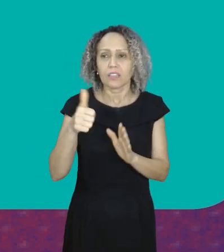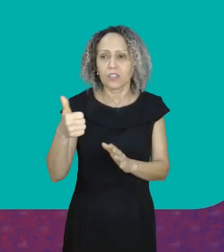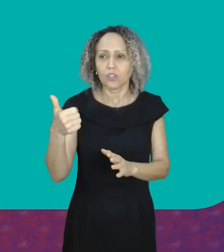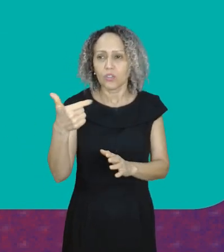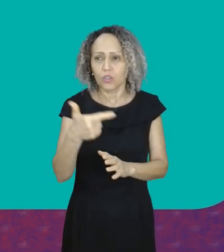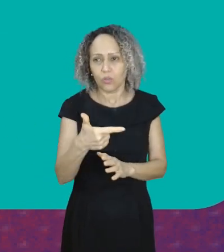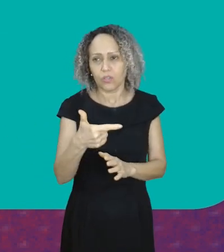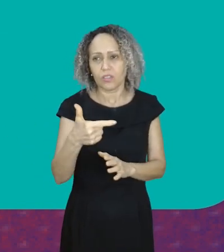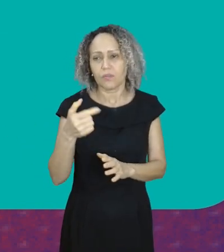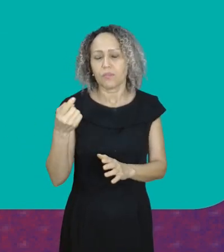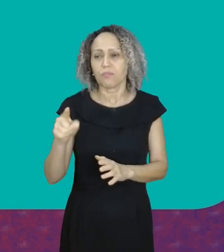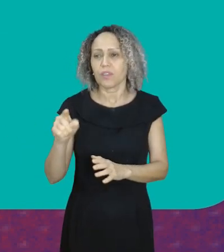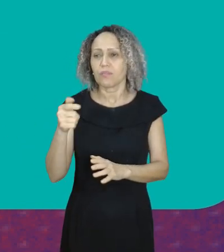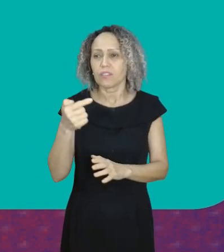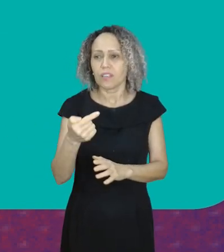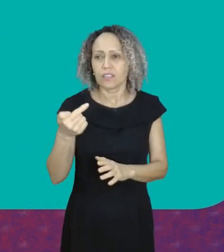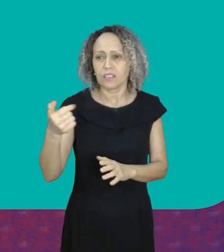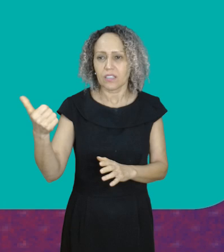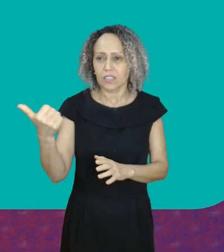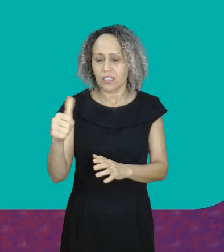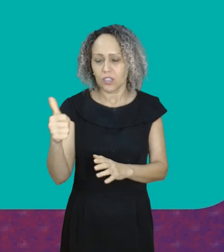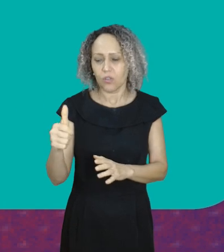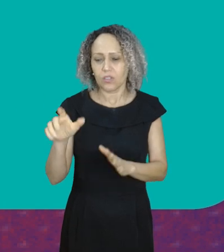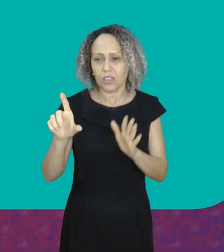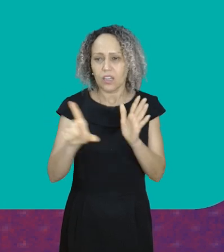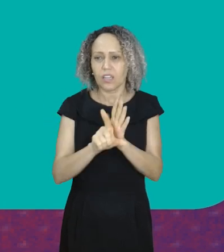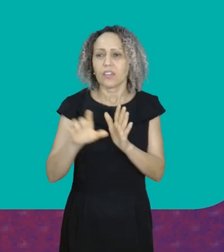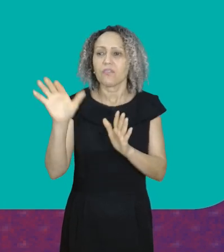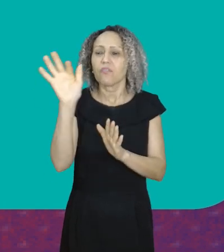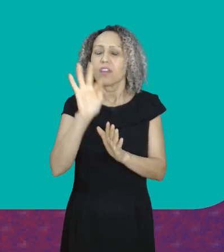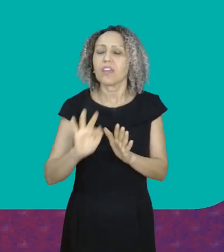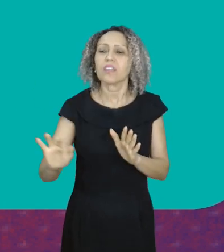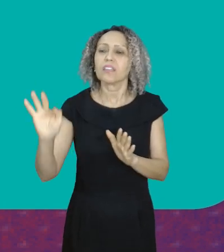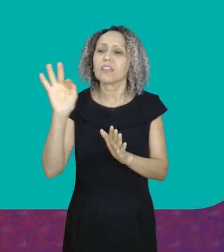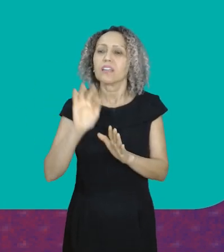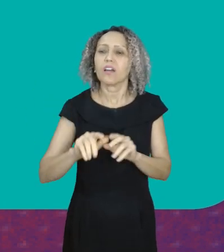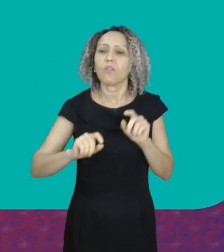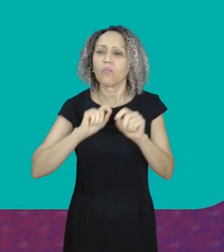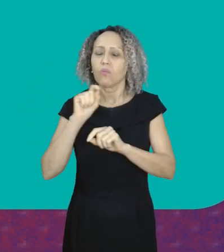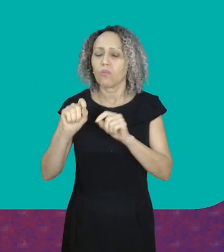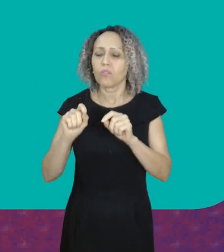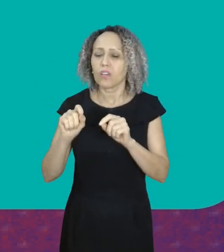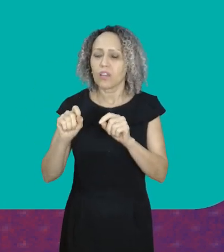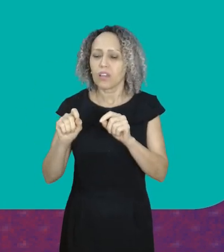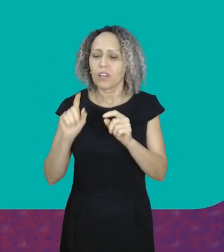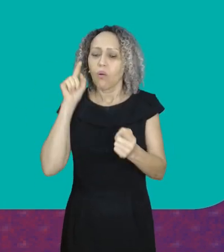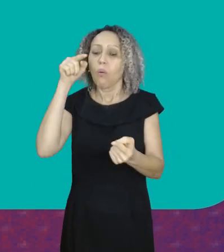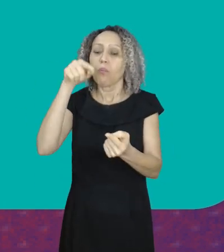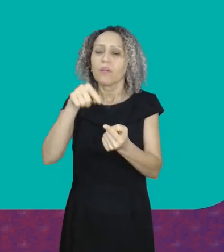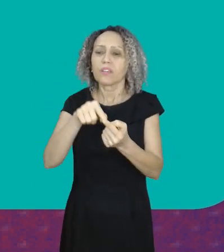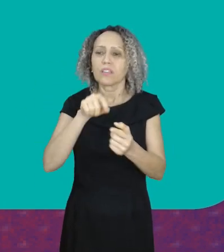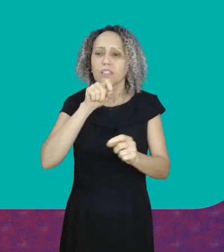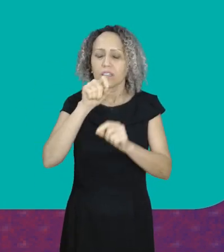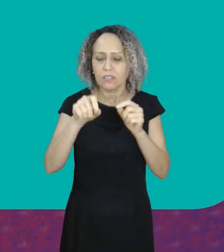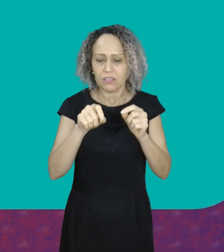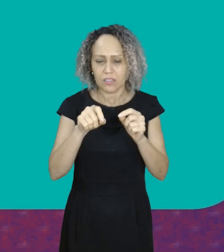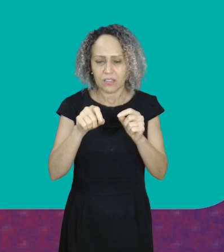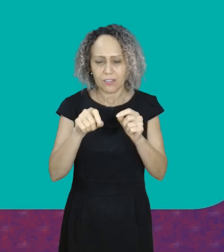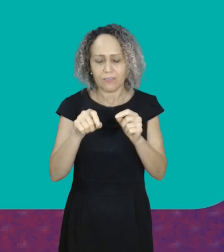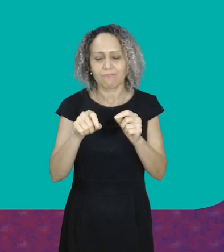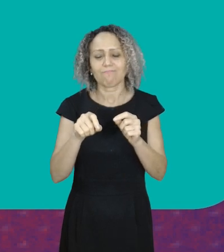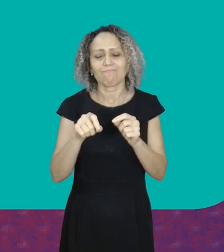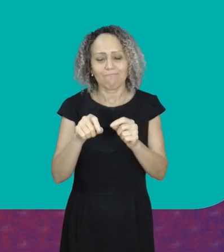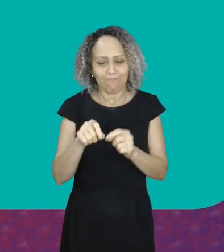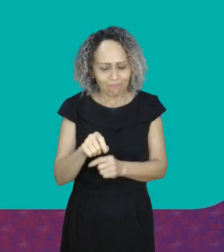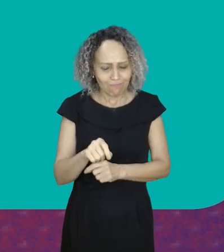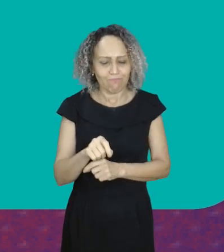12.711, lei federal, que é a que prima pela reserva de vagas